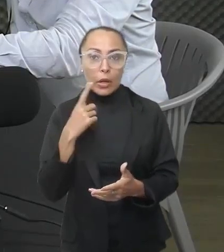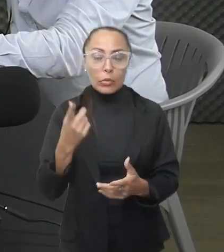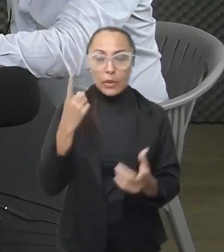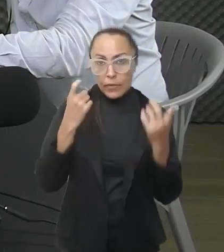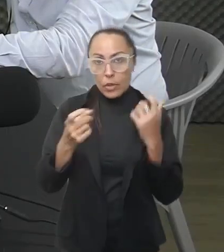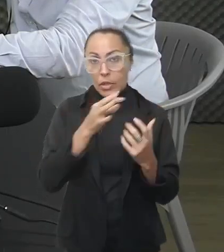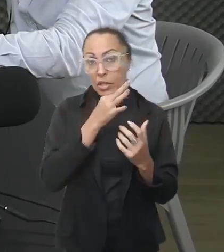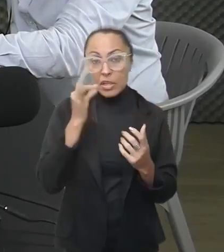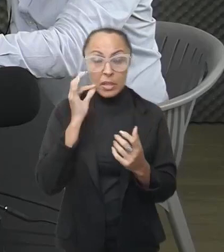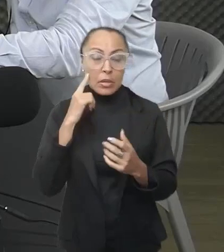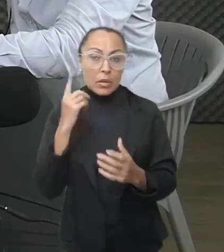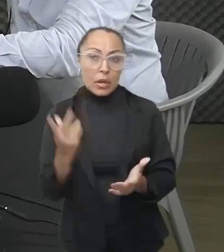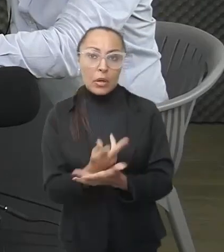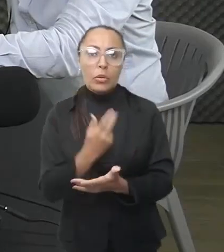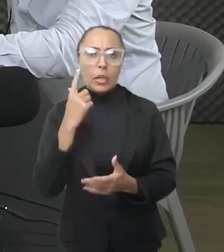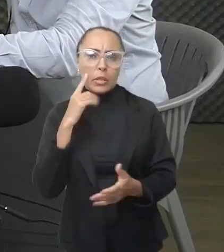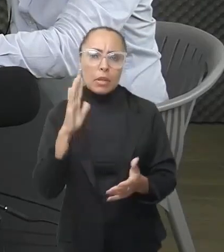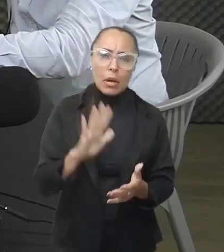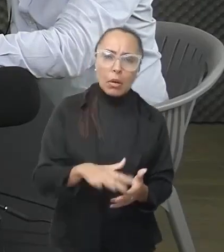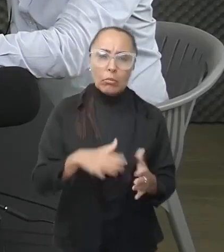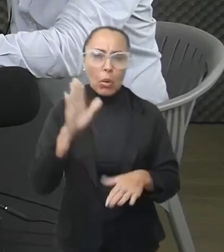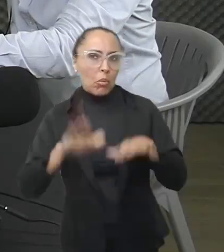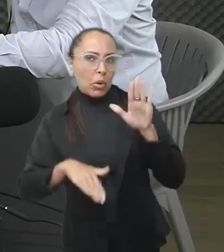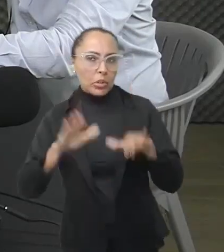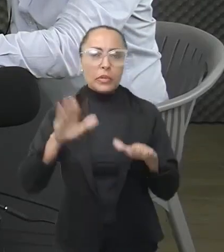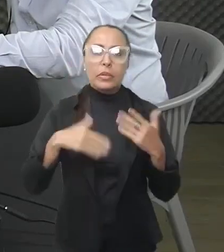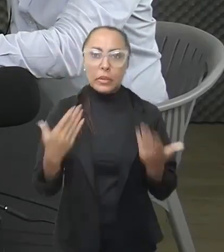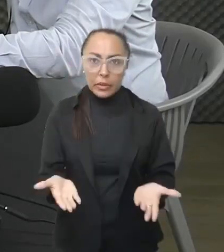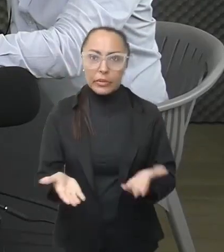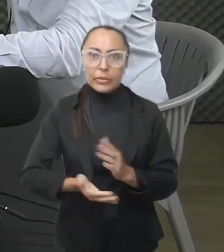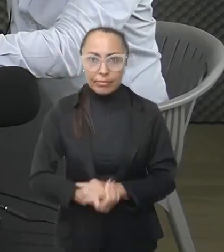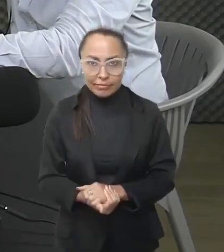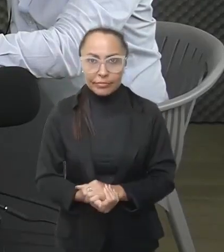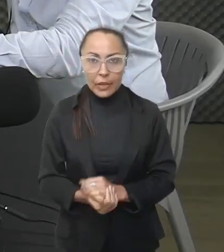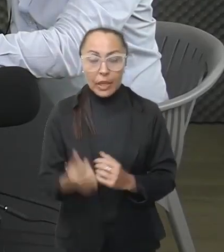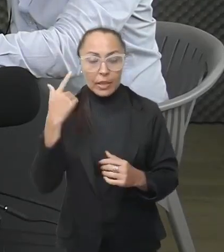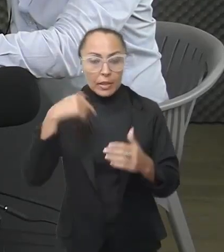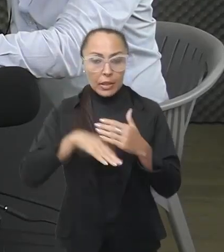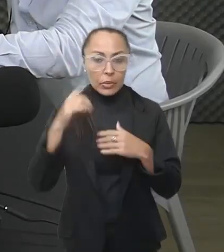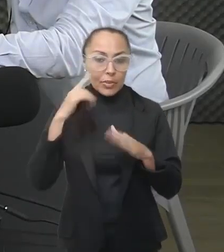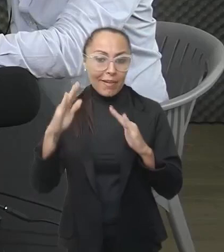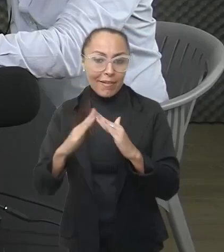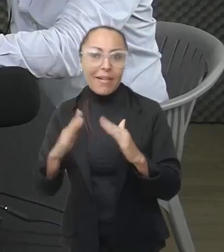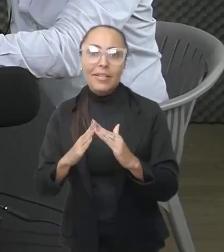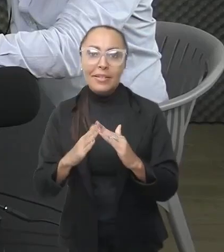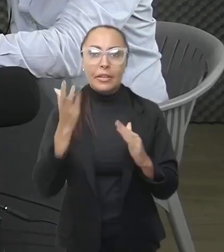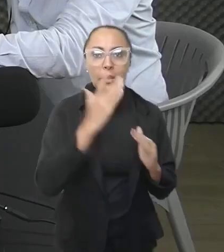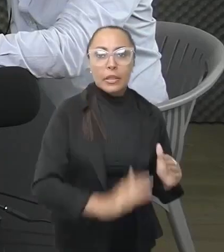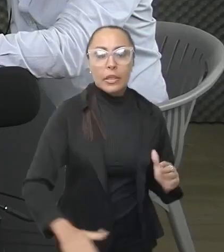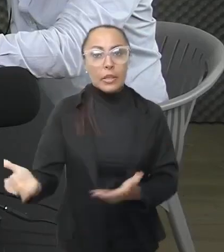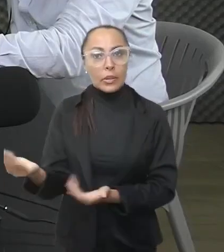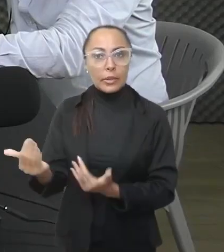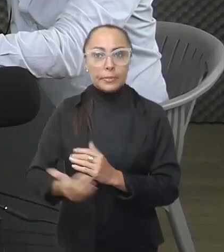uma violência que ocorre, às vezes, em muitos casos, dentro da casa dessas crianças, desses